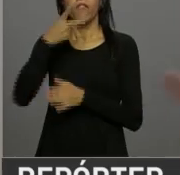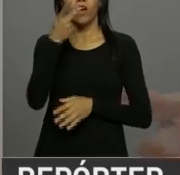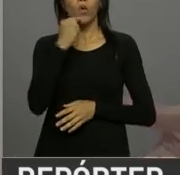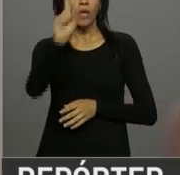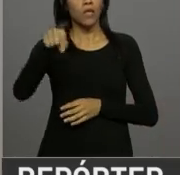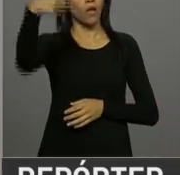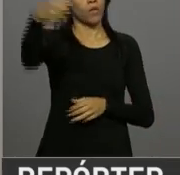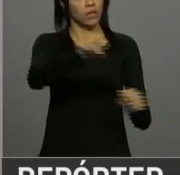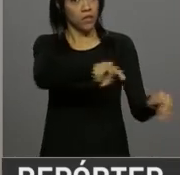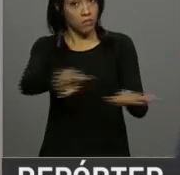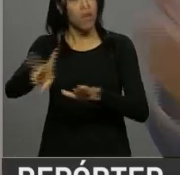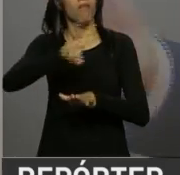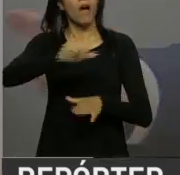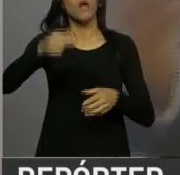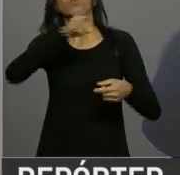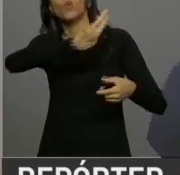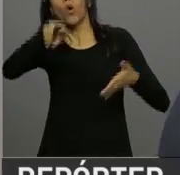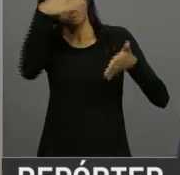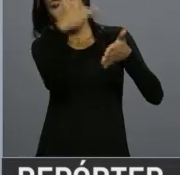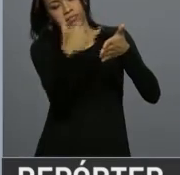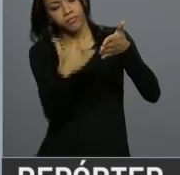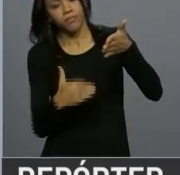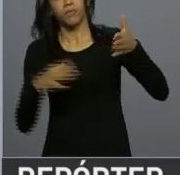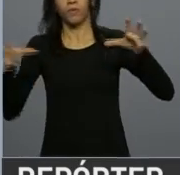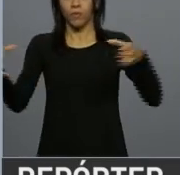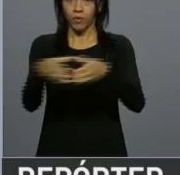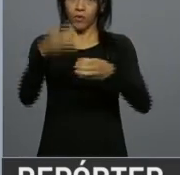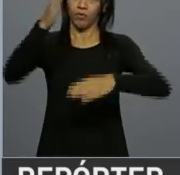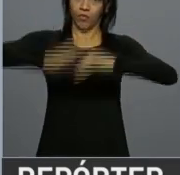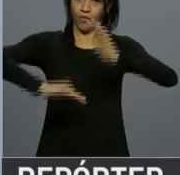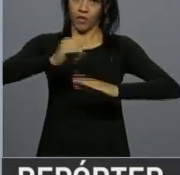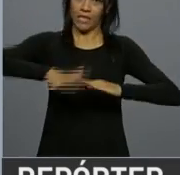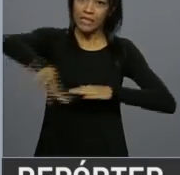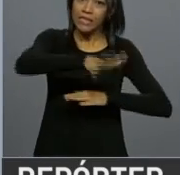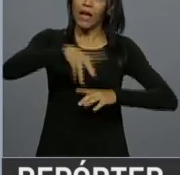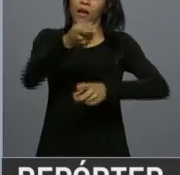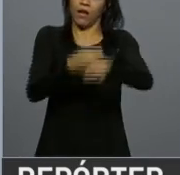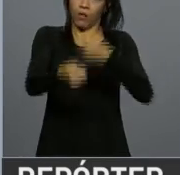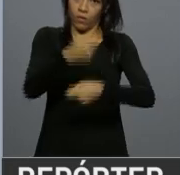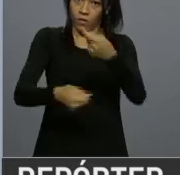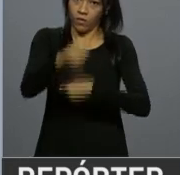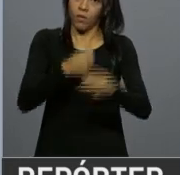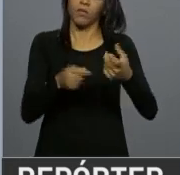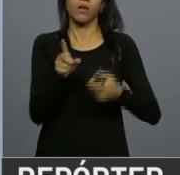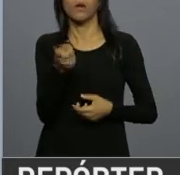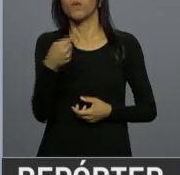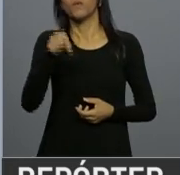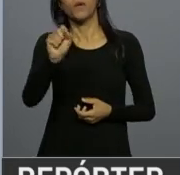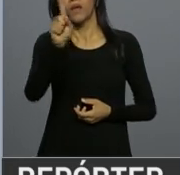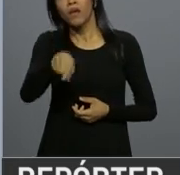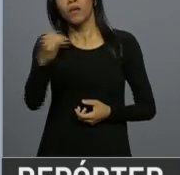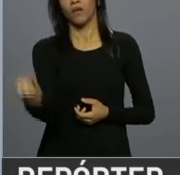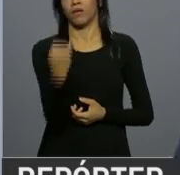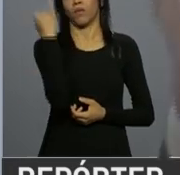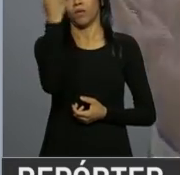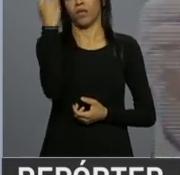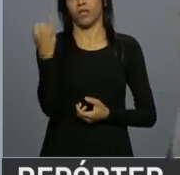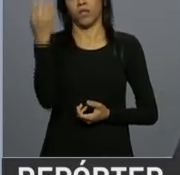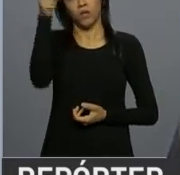vai anunciar os nomes da equipe econômica. O que é de fato necessário é que